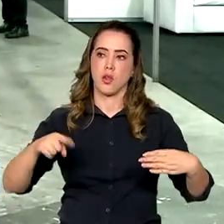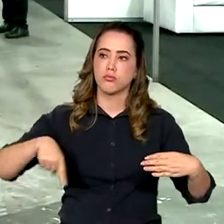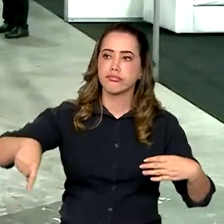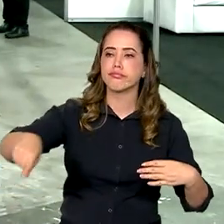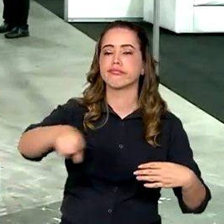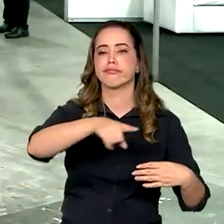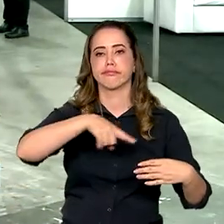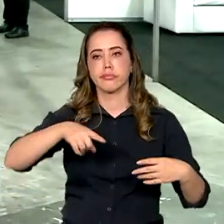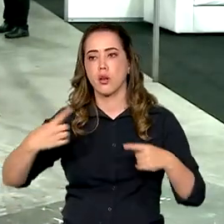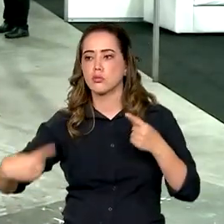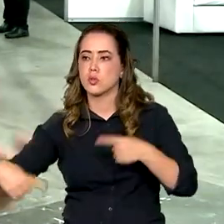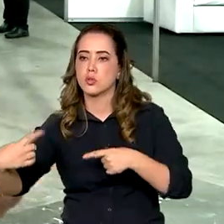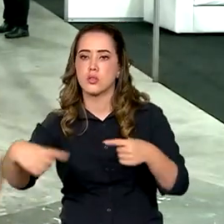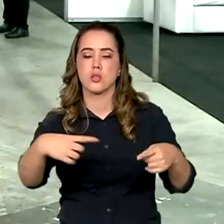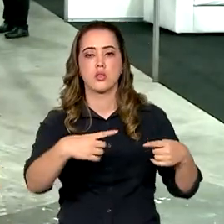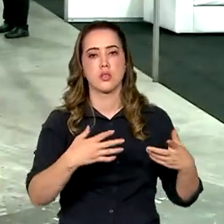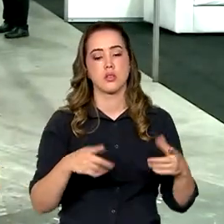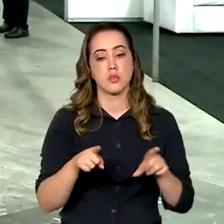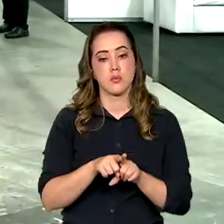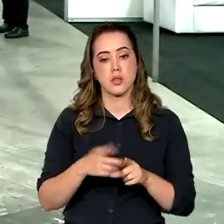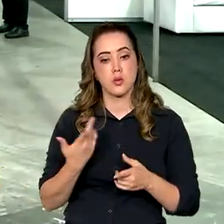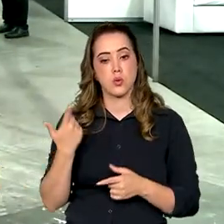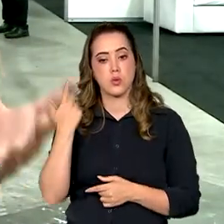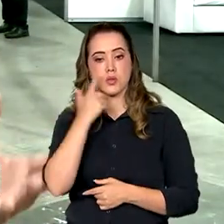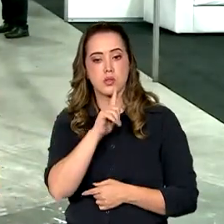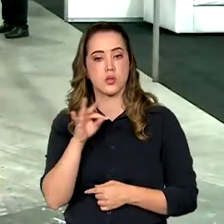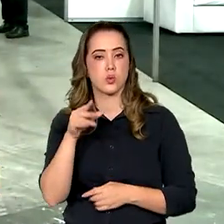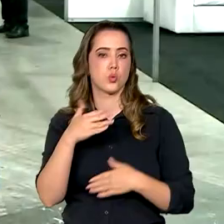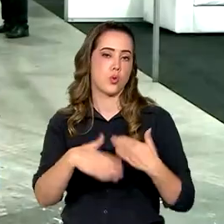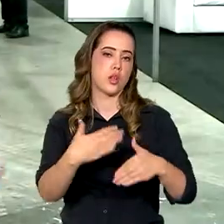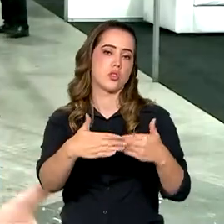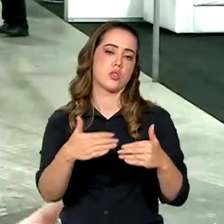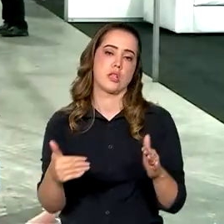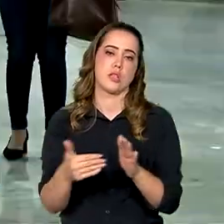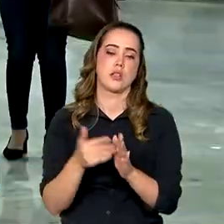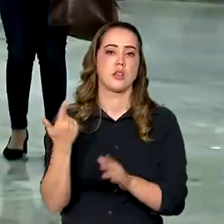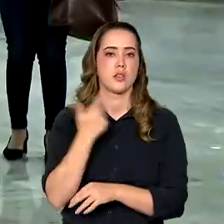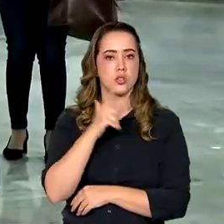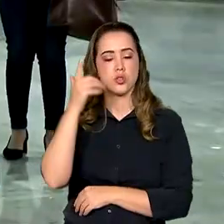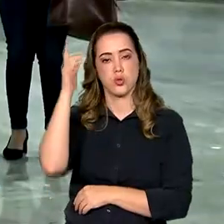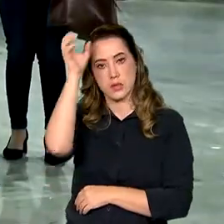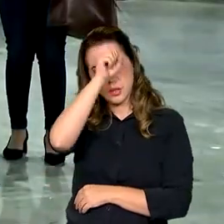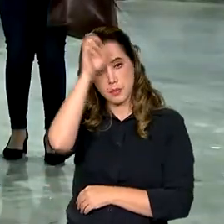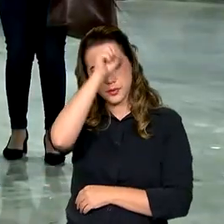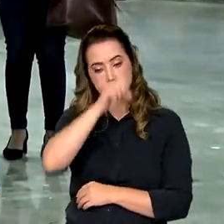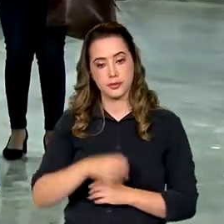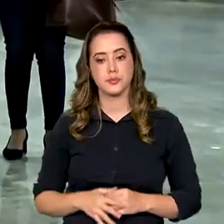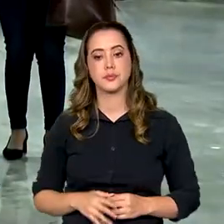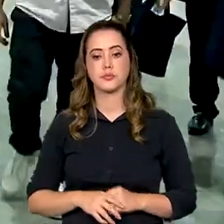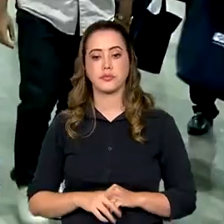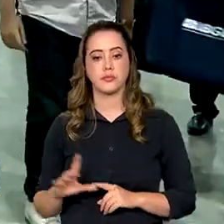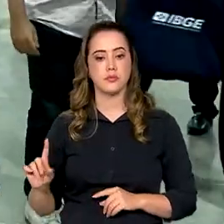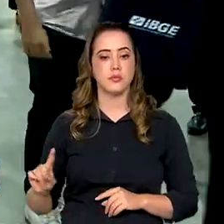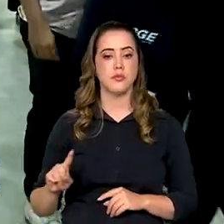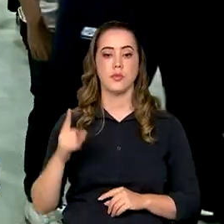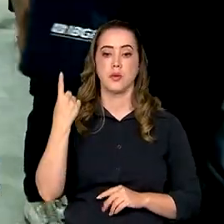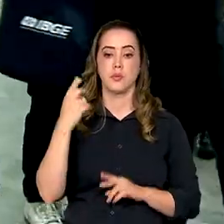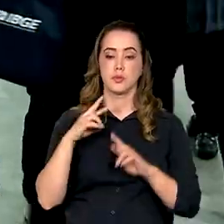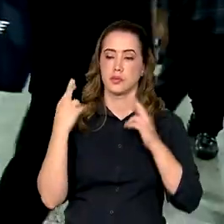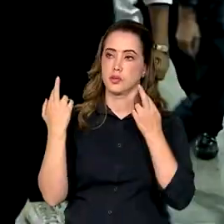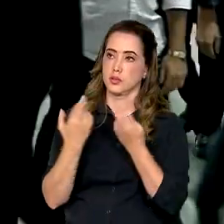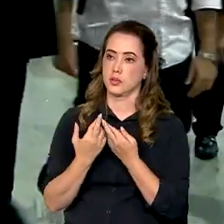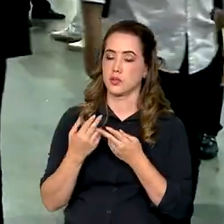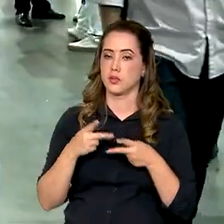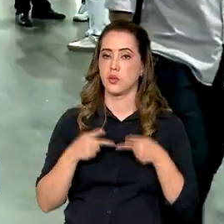conseguir não desagarrar as nossas demandas, mas fazer com que tudo ande, até mesmo que a gente aprenda. A primeira edição da caravana foi realizada